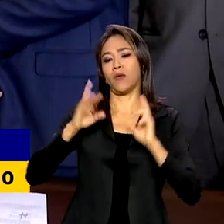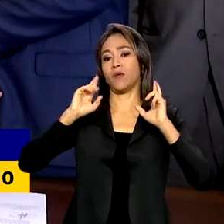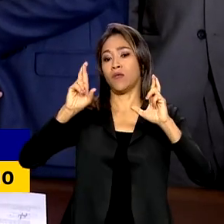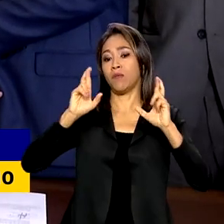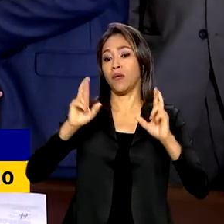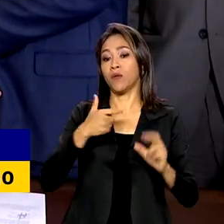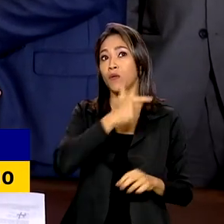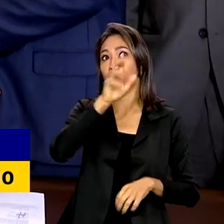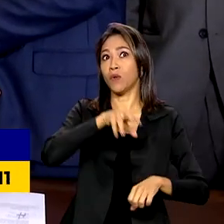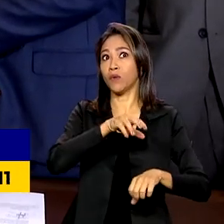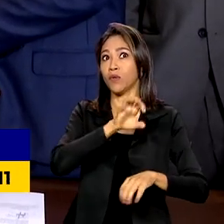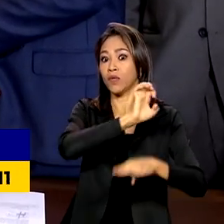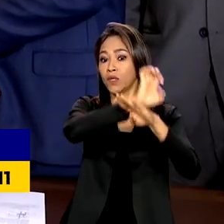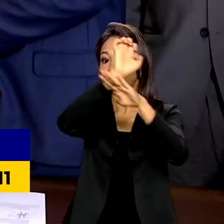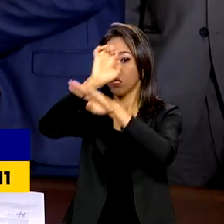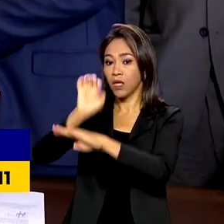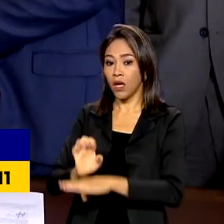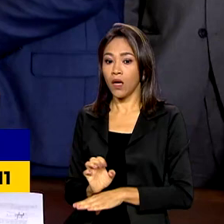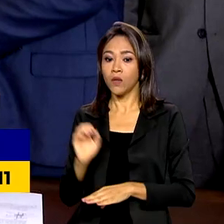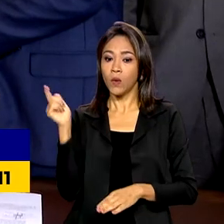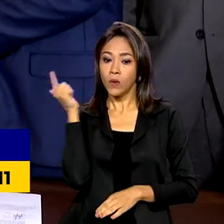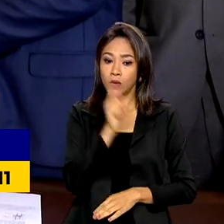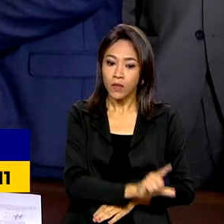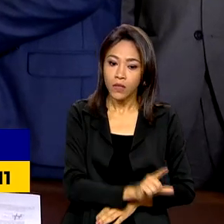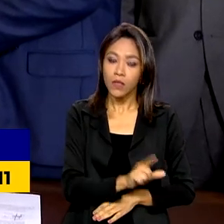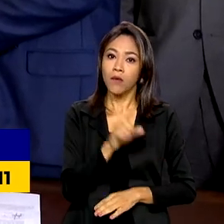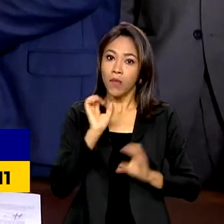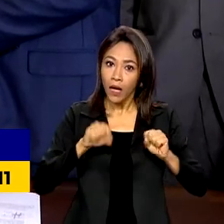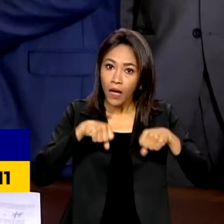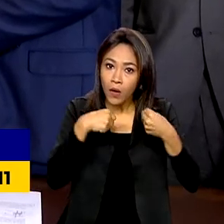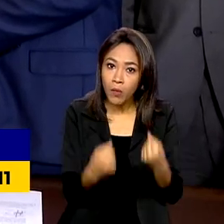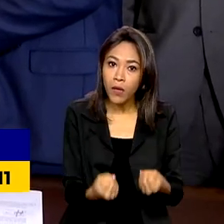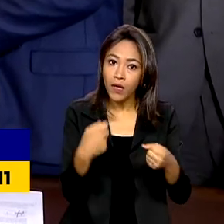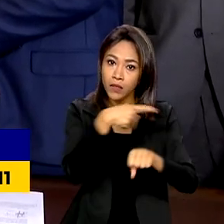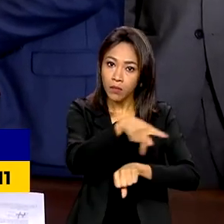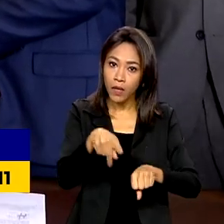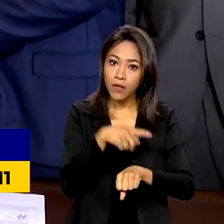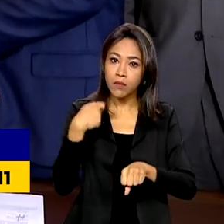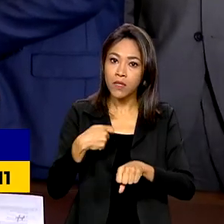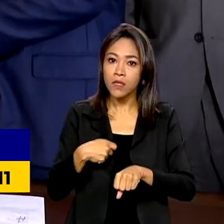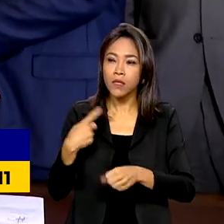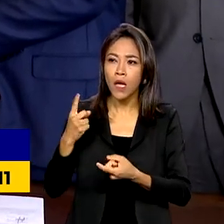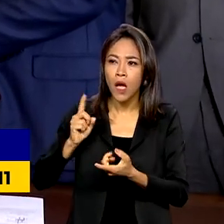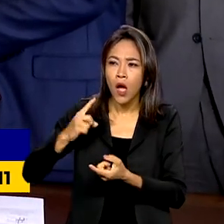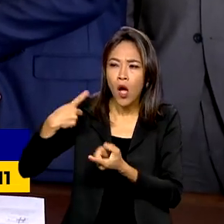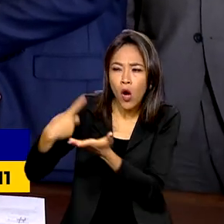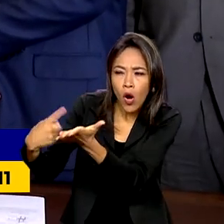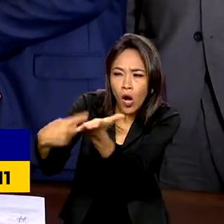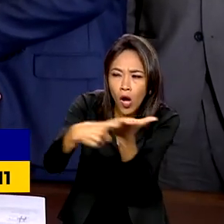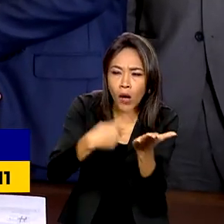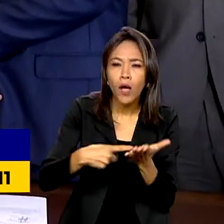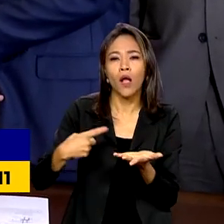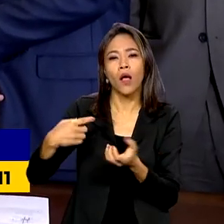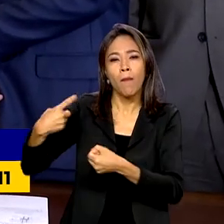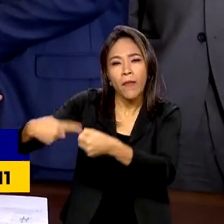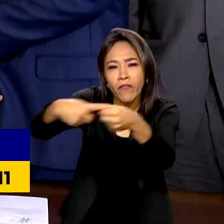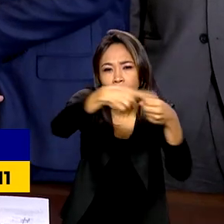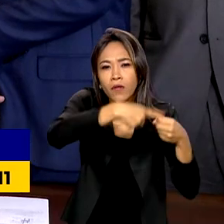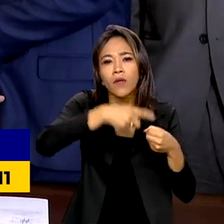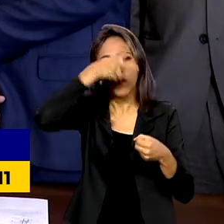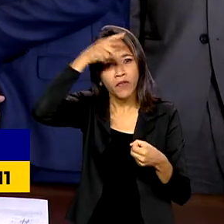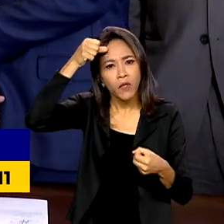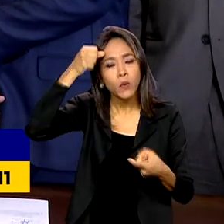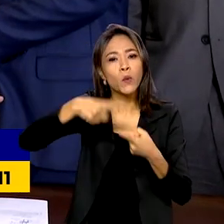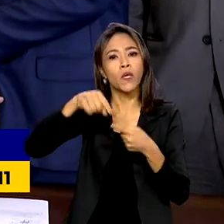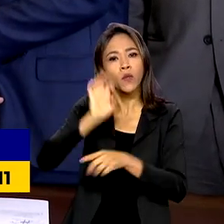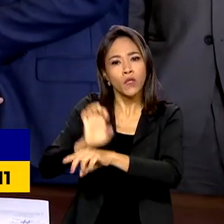coisa, porque para recuperar esse país a gente vai ter que envolver prefeitura, estado, governo federal e quem sabe até precisar